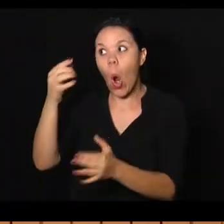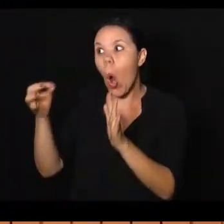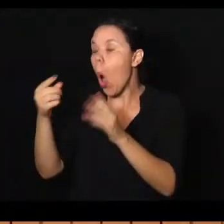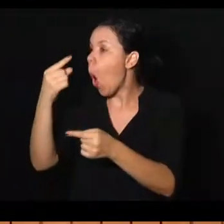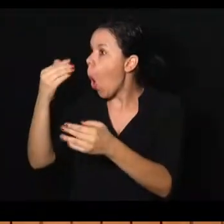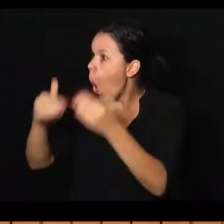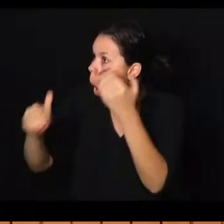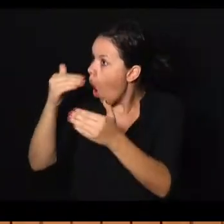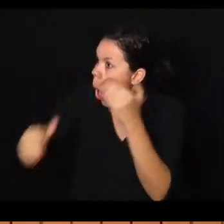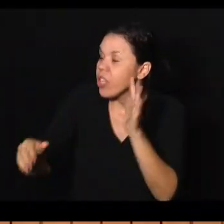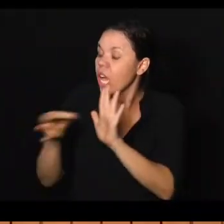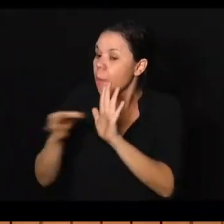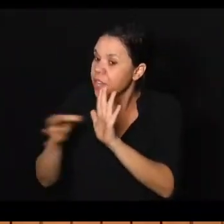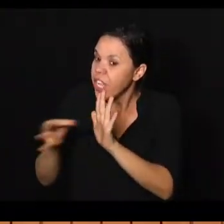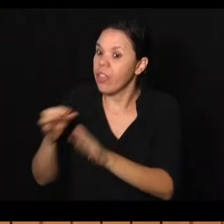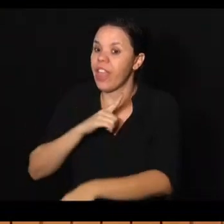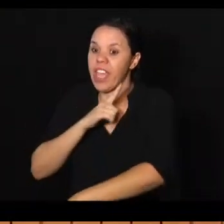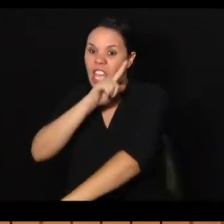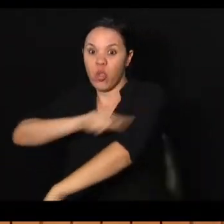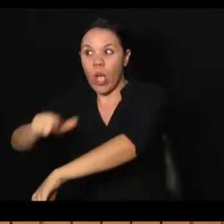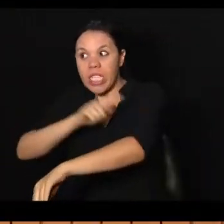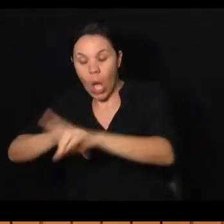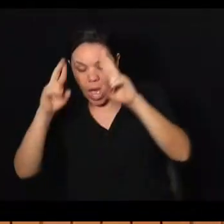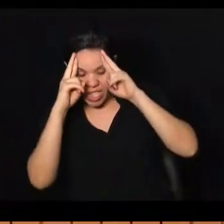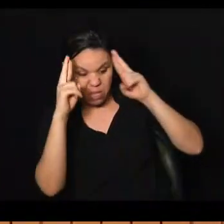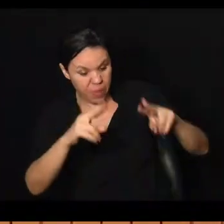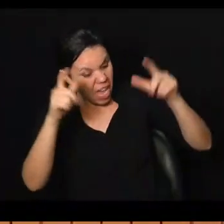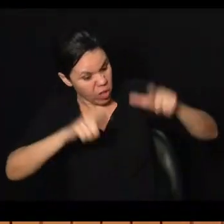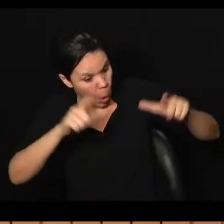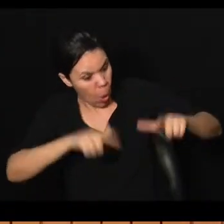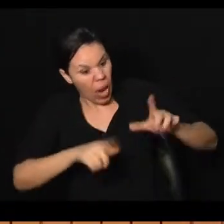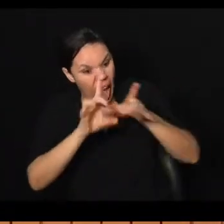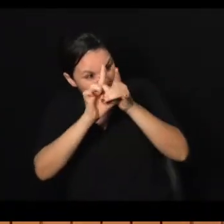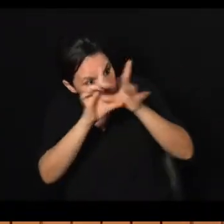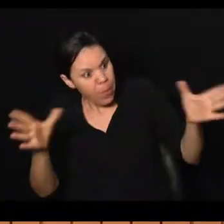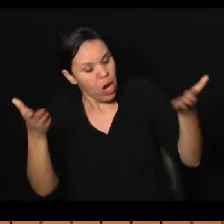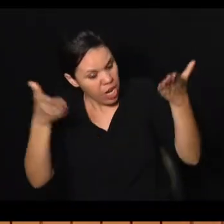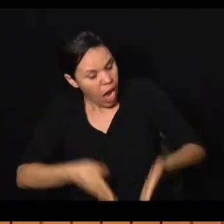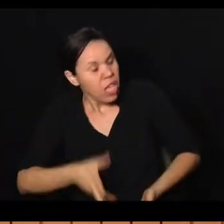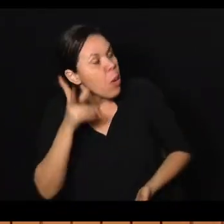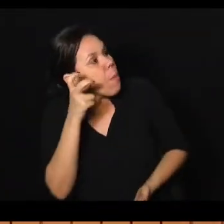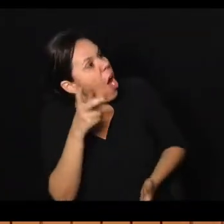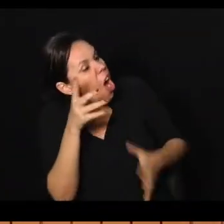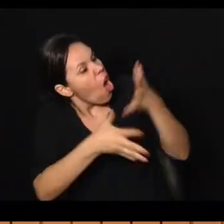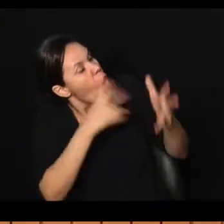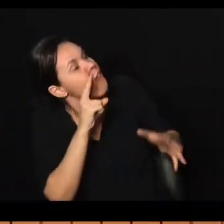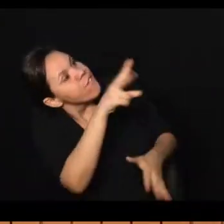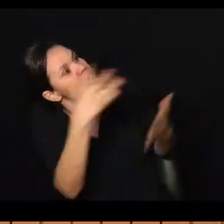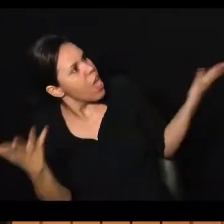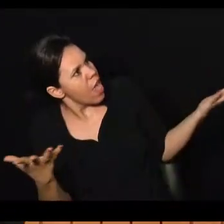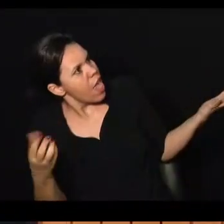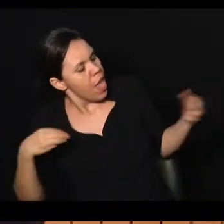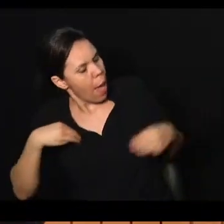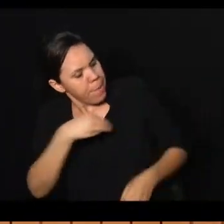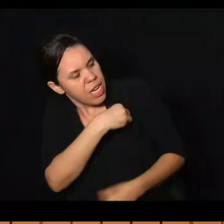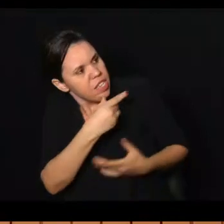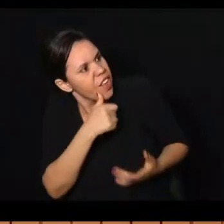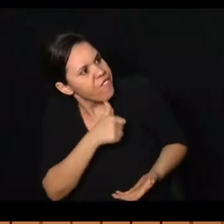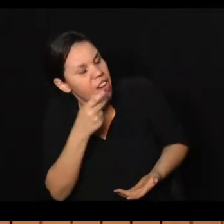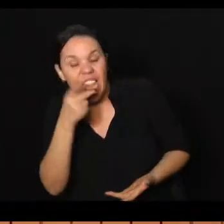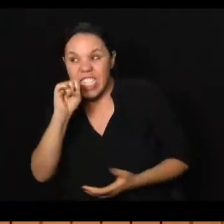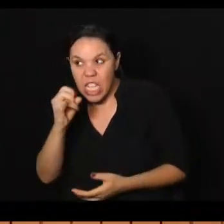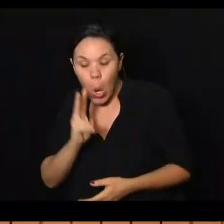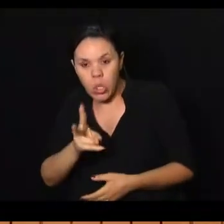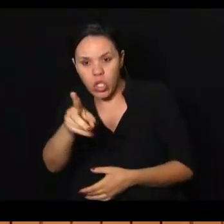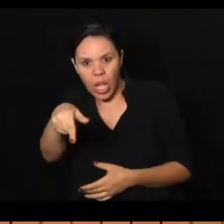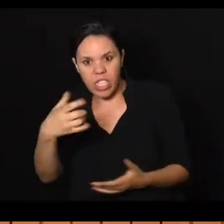menos serem educadas e respeitarem o espaço democrático para ouvir a ministra. Mas se